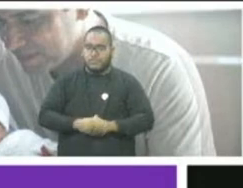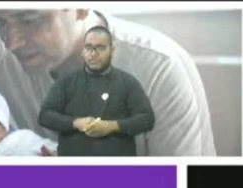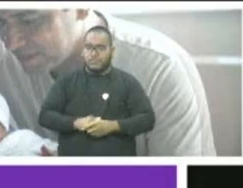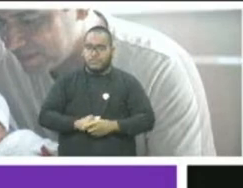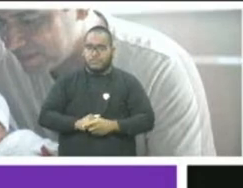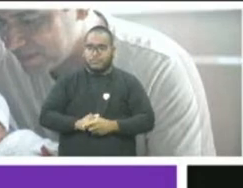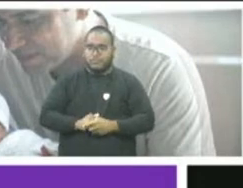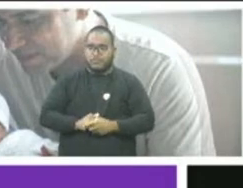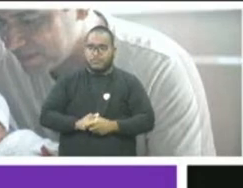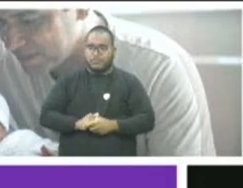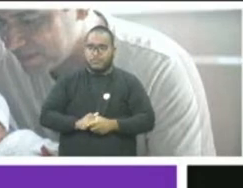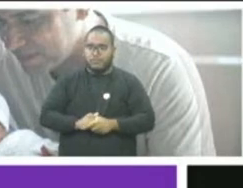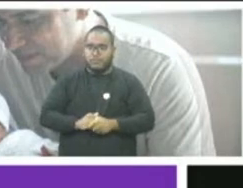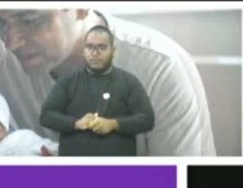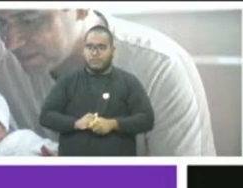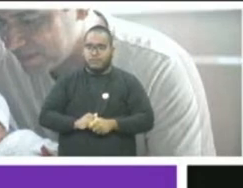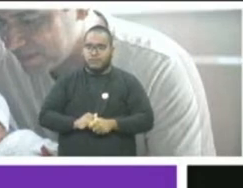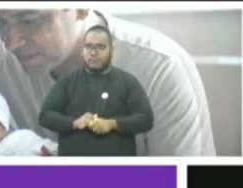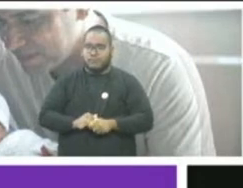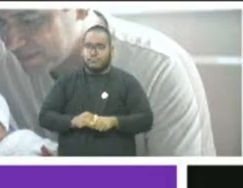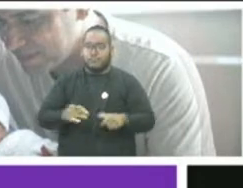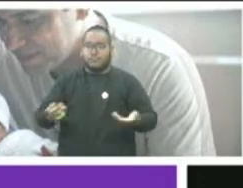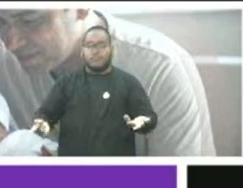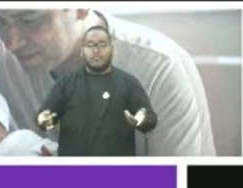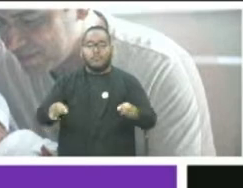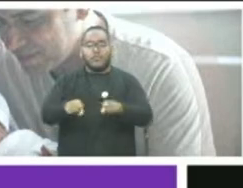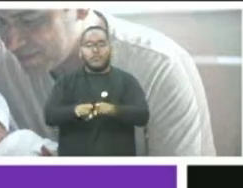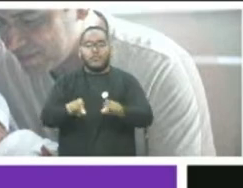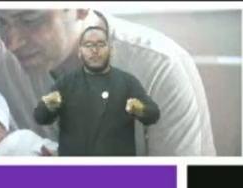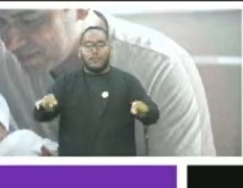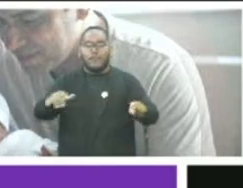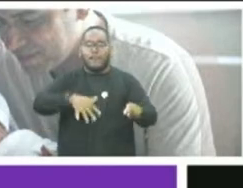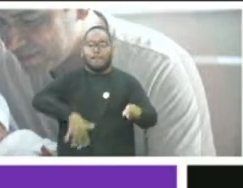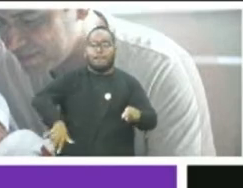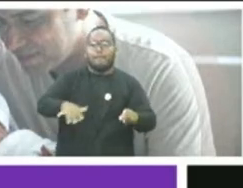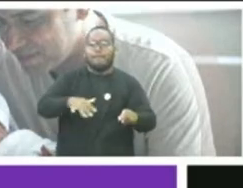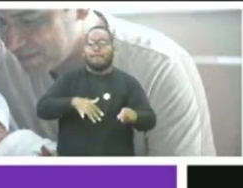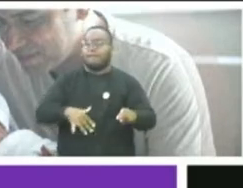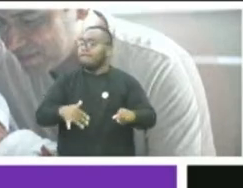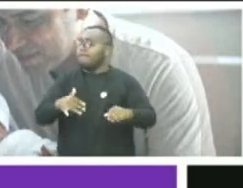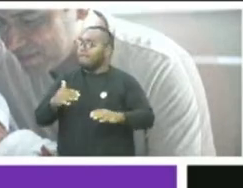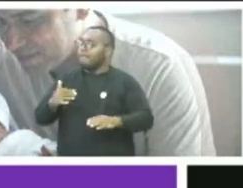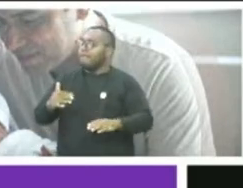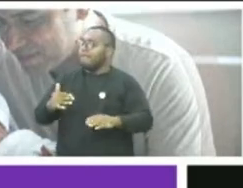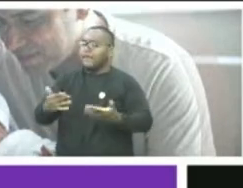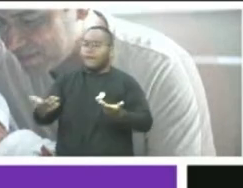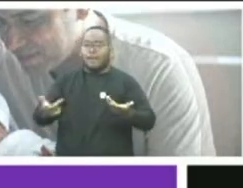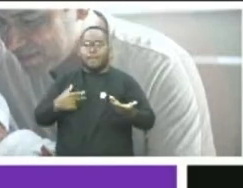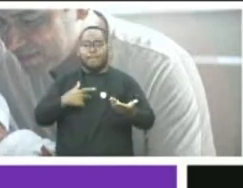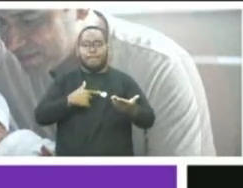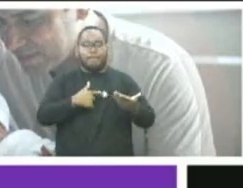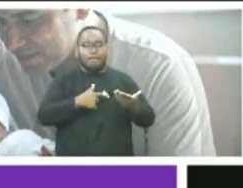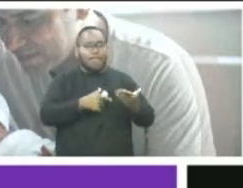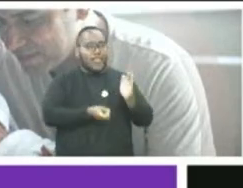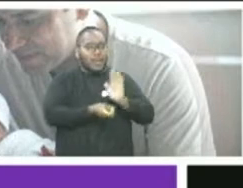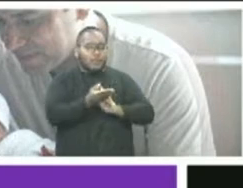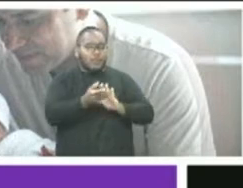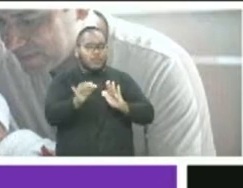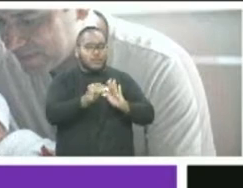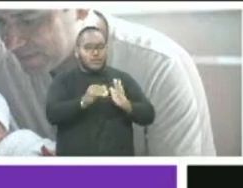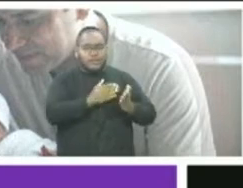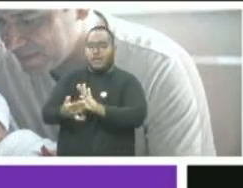A gente tem também ali o espaço para envio de trabalhos, então até o dia 20 de agosto, né, vão estar sendo recebidos